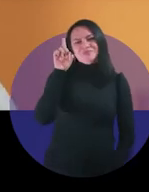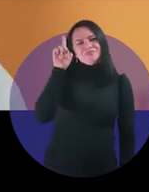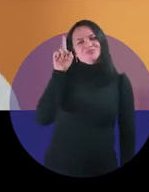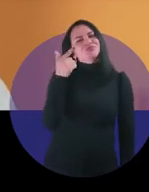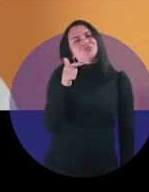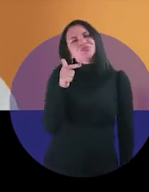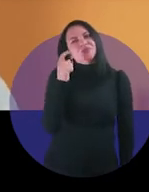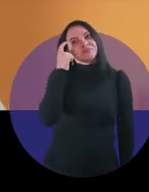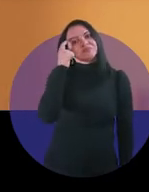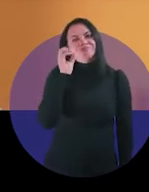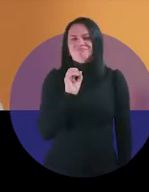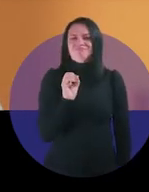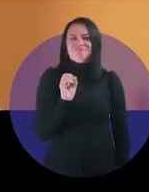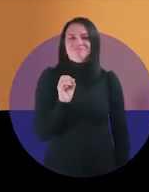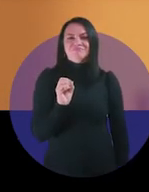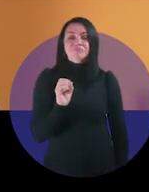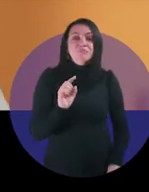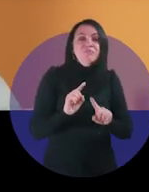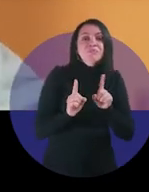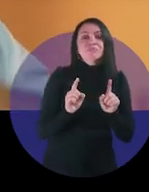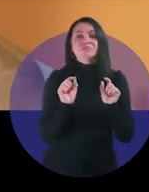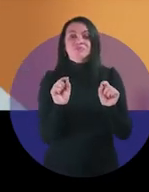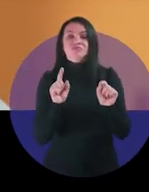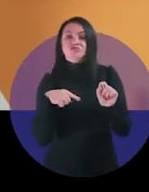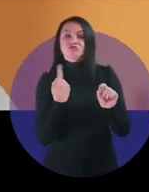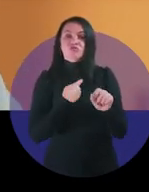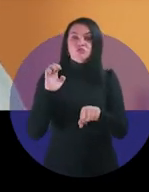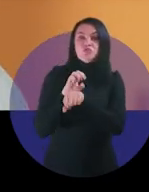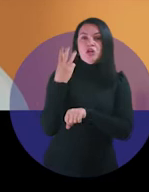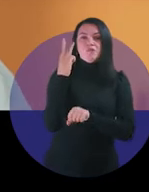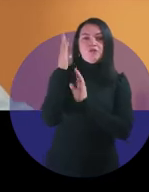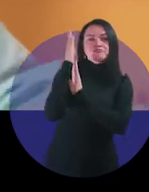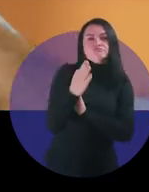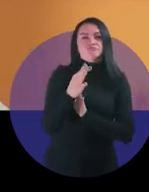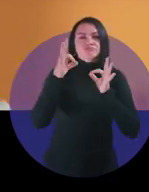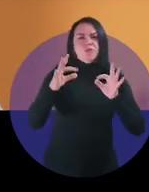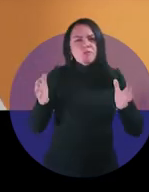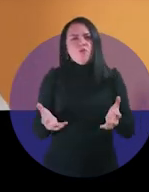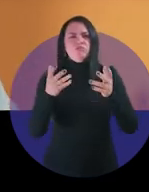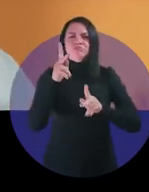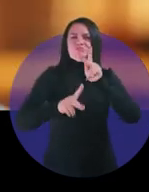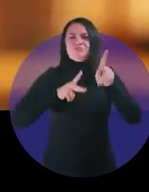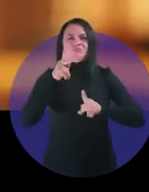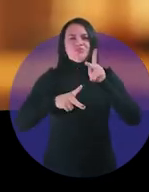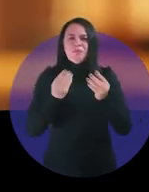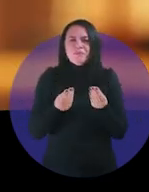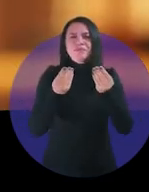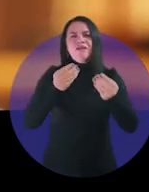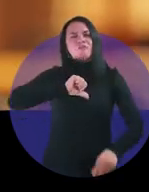Nós não temos essa pretensão. Mas colocamos o Estado na direção certa, motivamos a população,